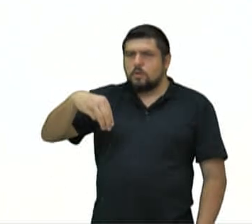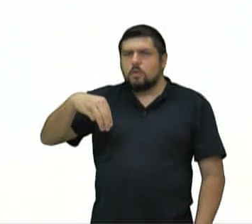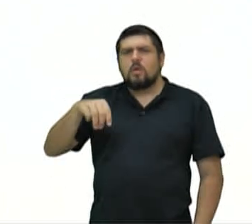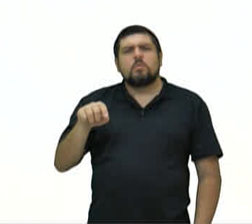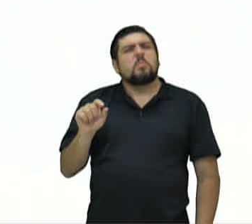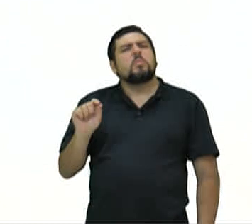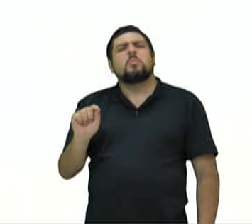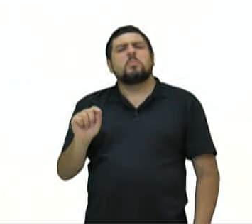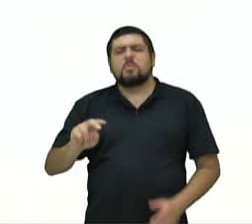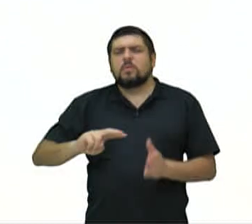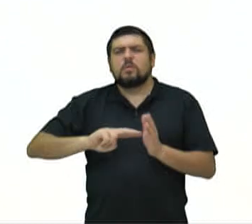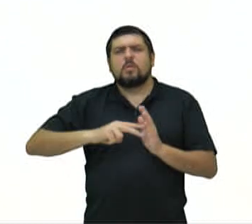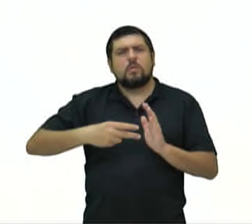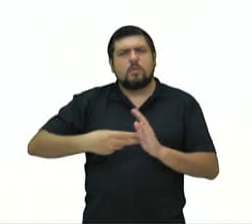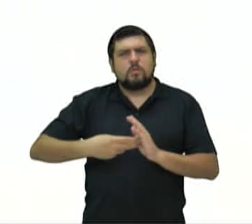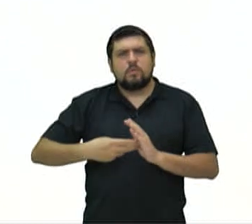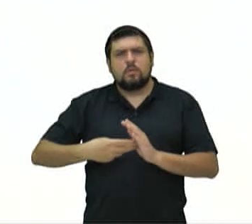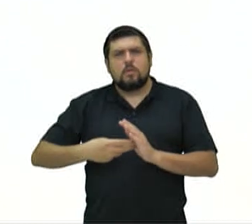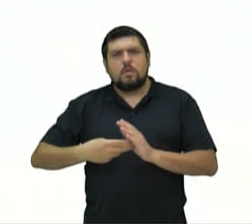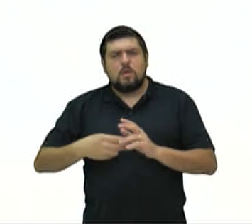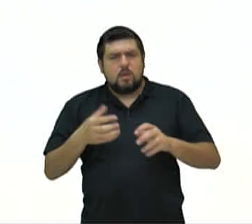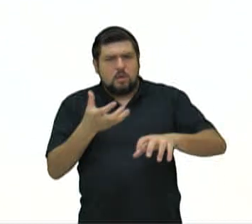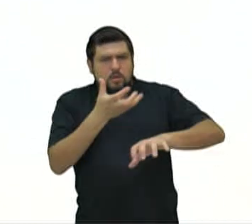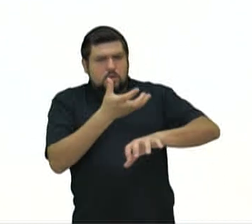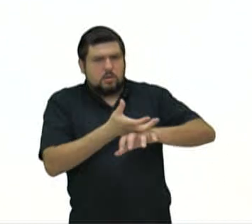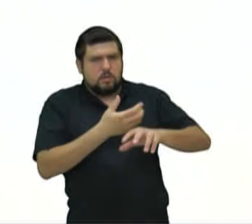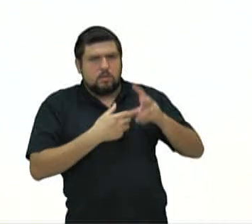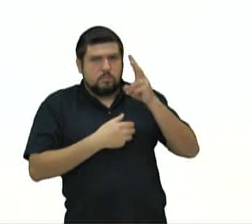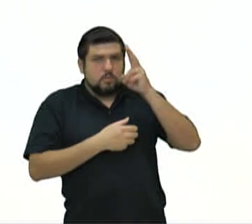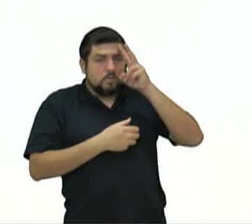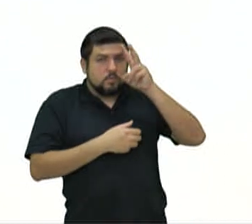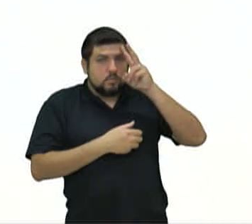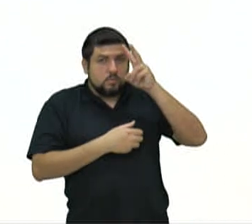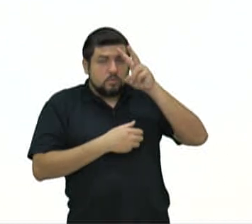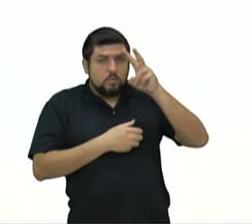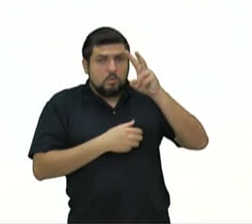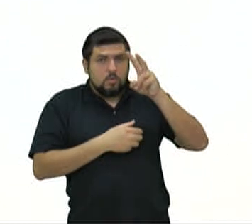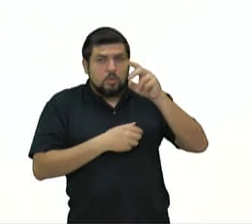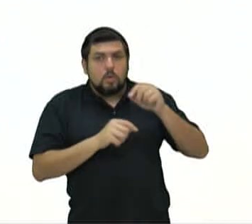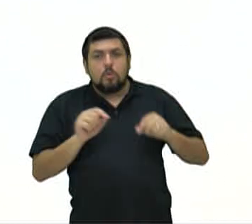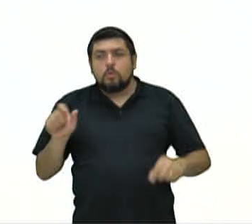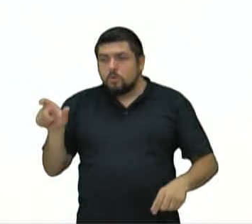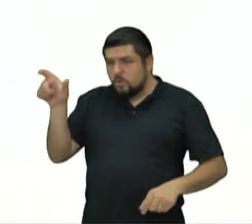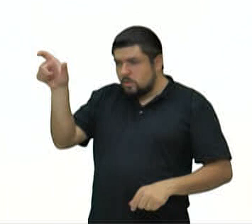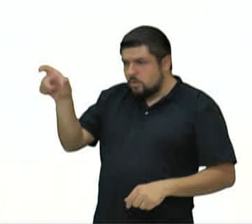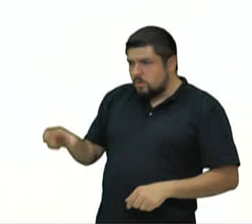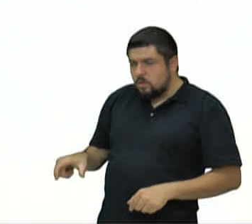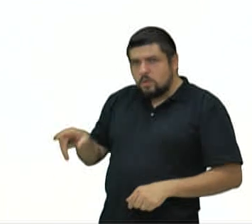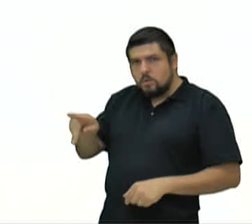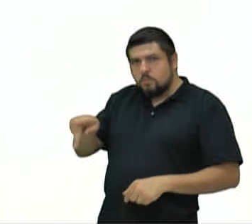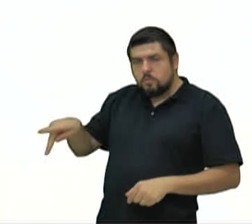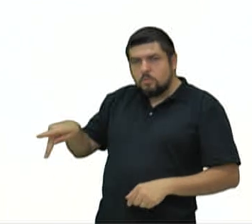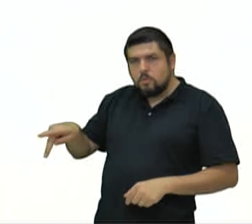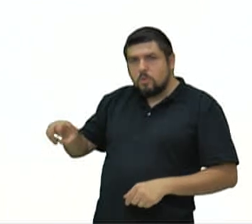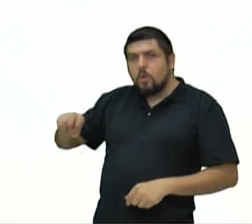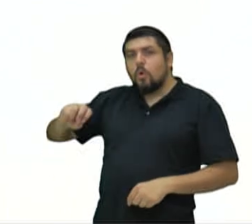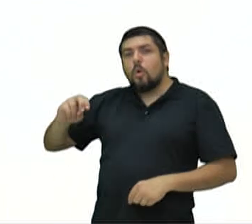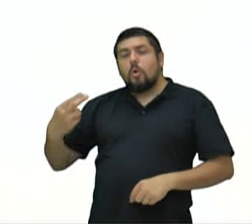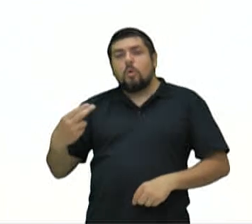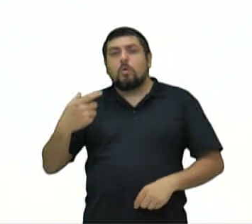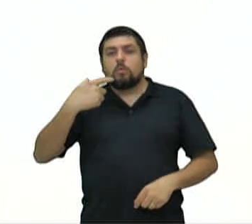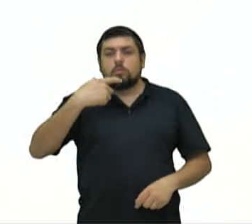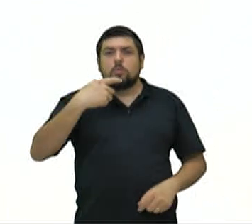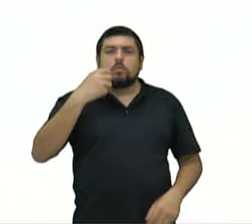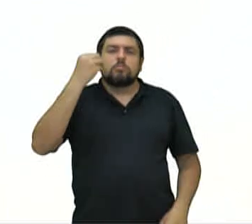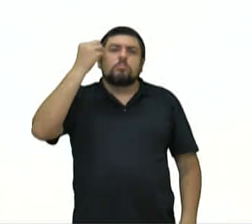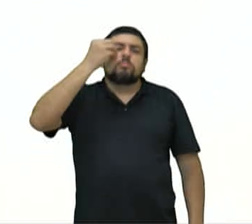está se referindo a history, a disciplina de história, a teacher, ao professor, ou a